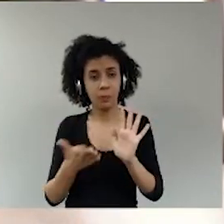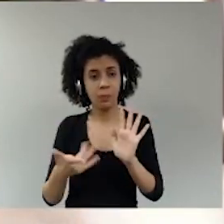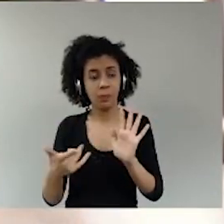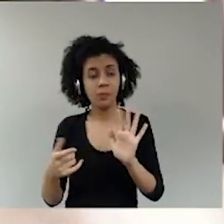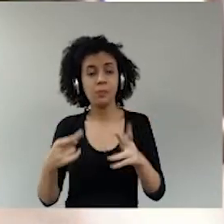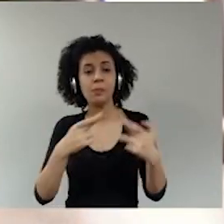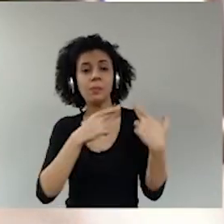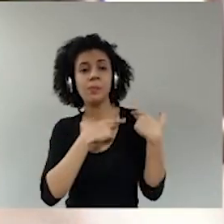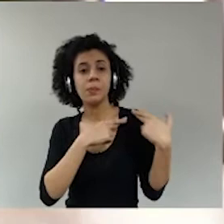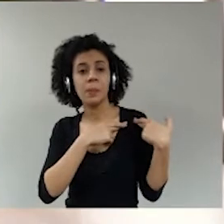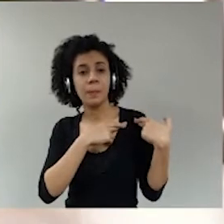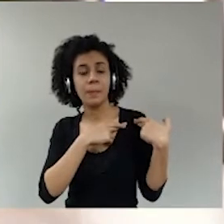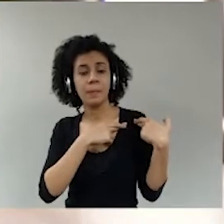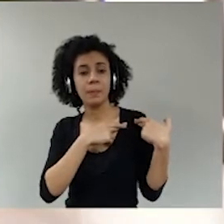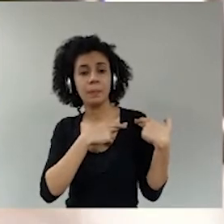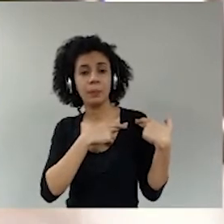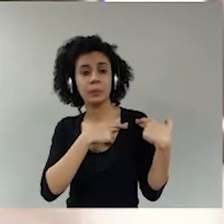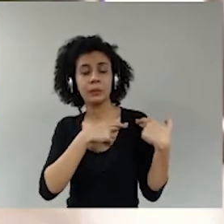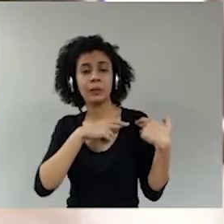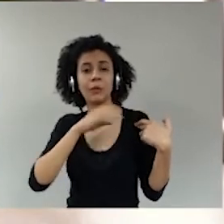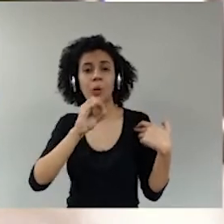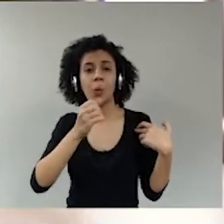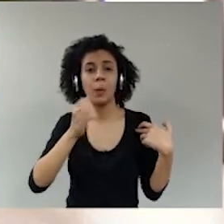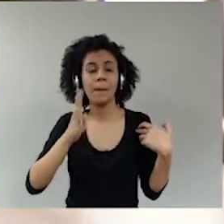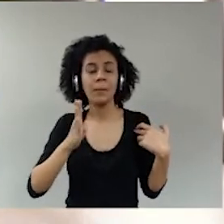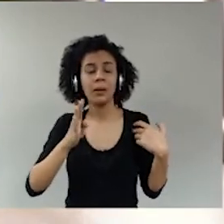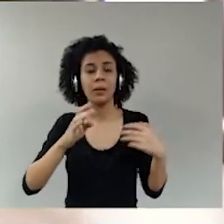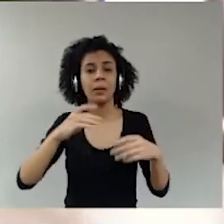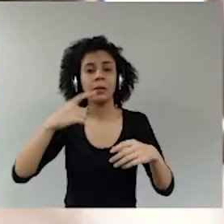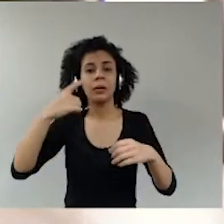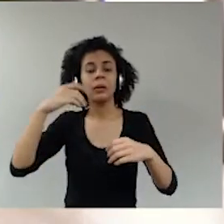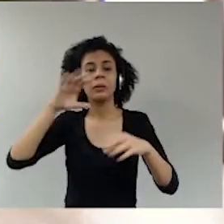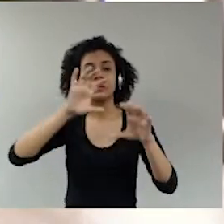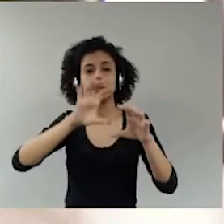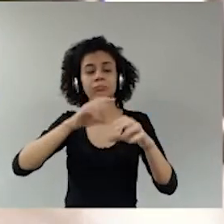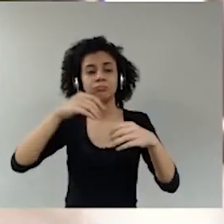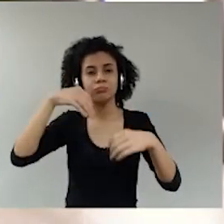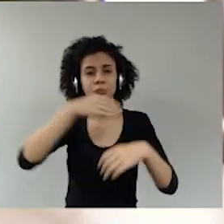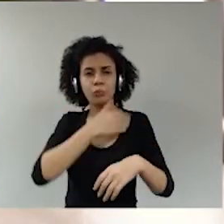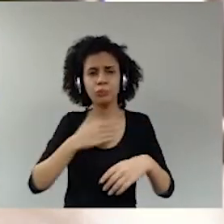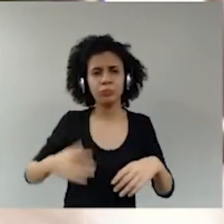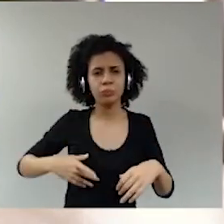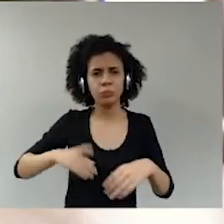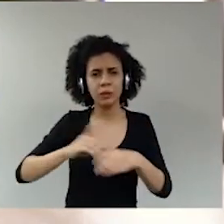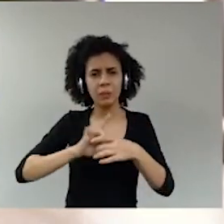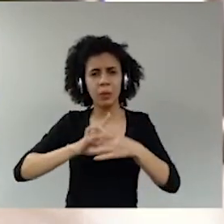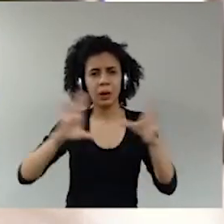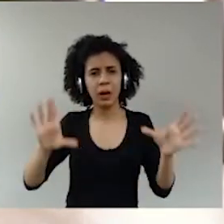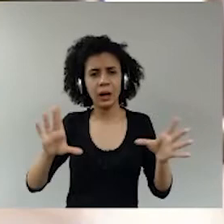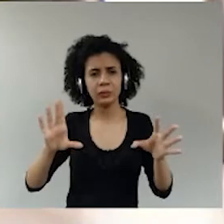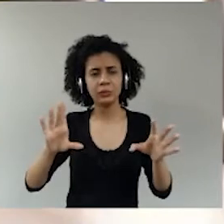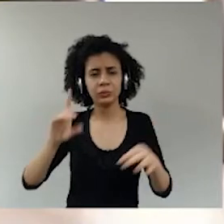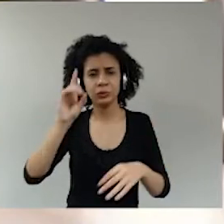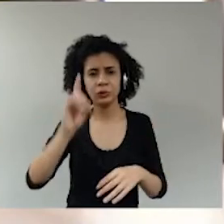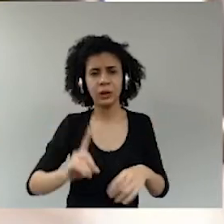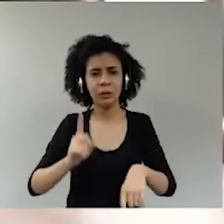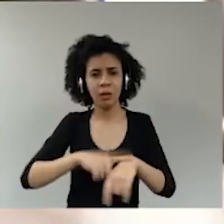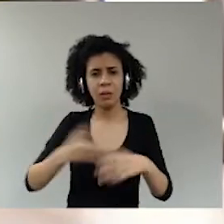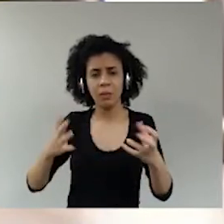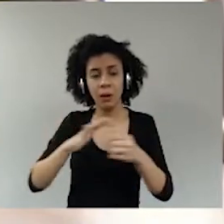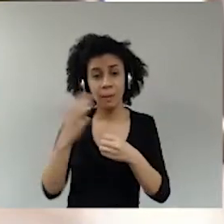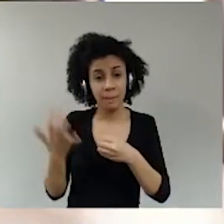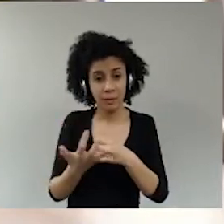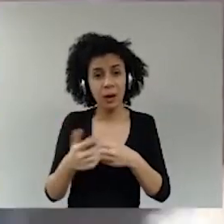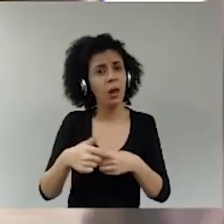papel da OAB na defesa do Estado Democrático de Direito em tempos de pandemia, tema super atual, mas a gente